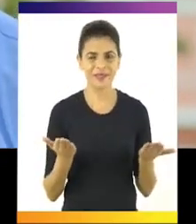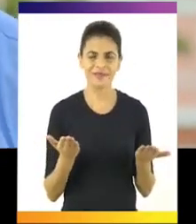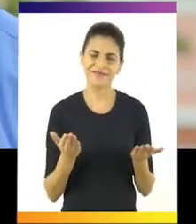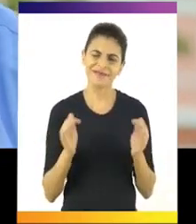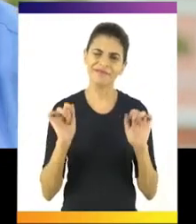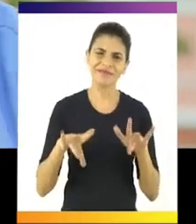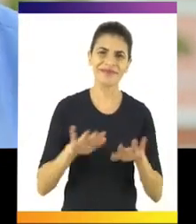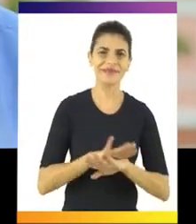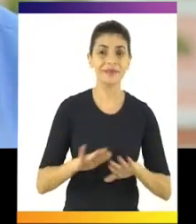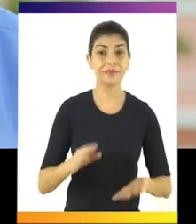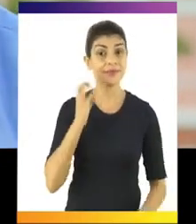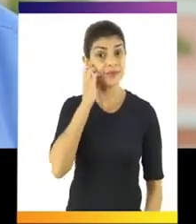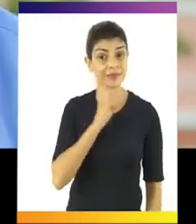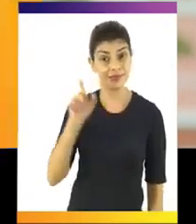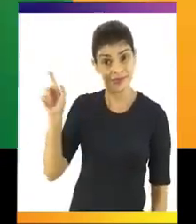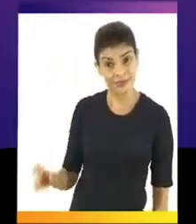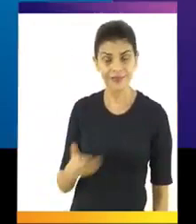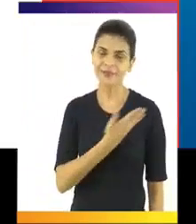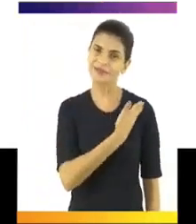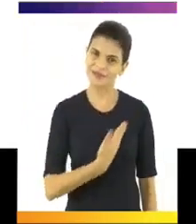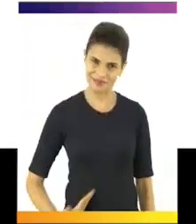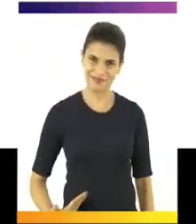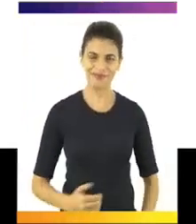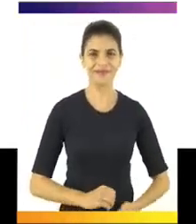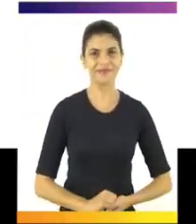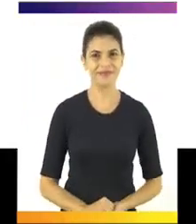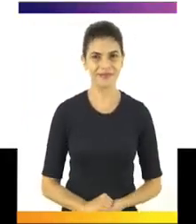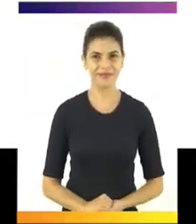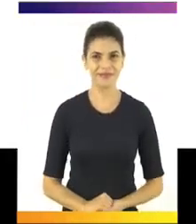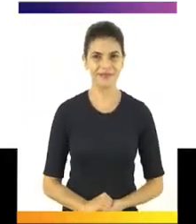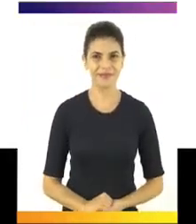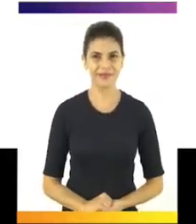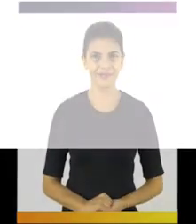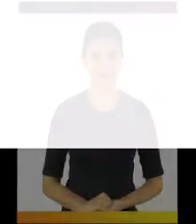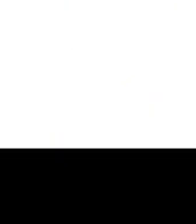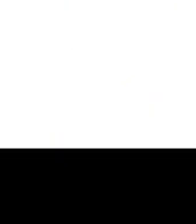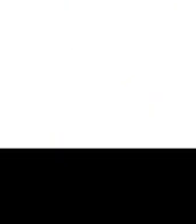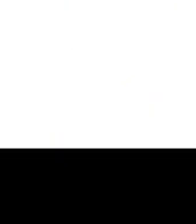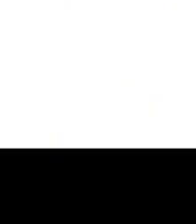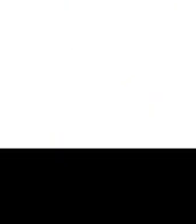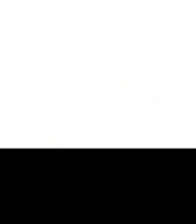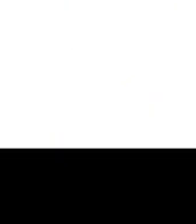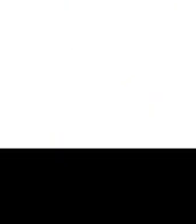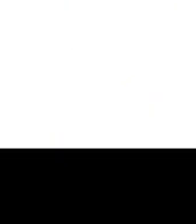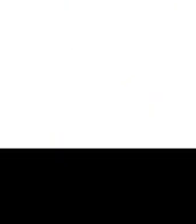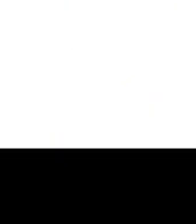para todos nós. É simples assim. Cláudio Castro, governador.